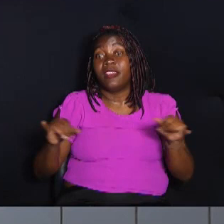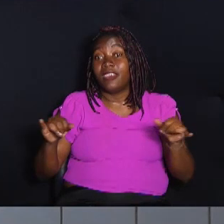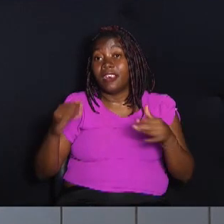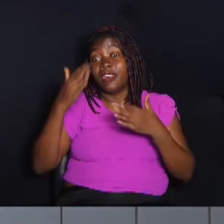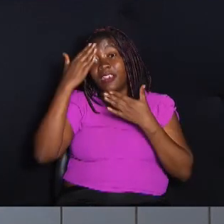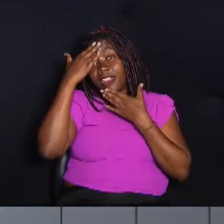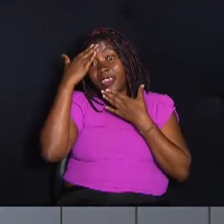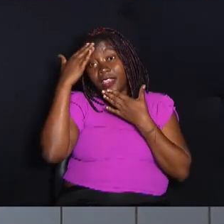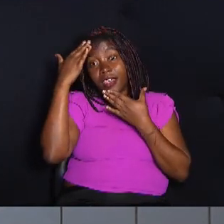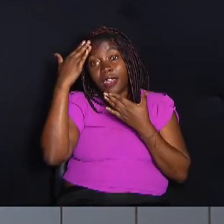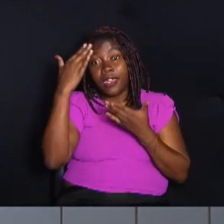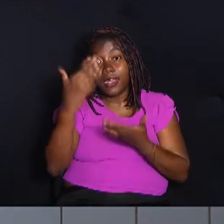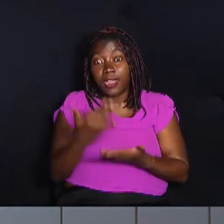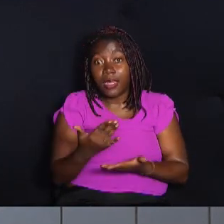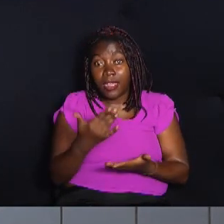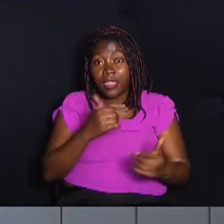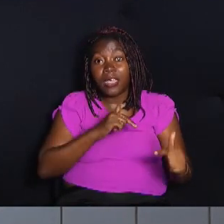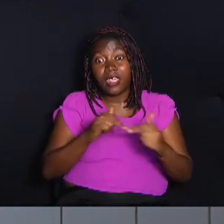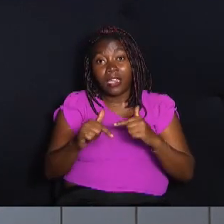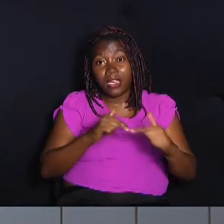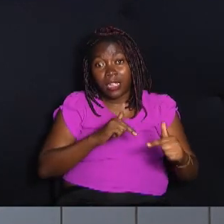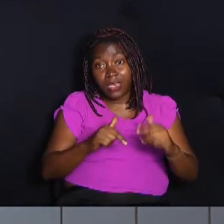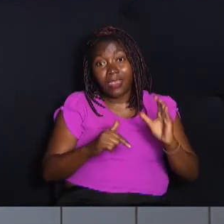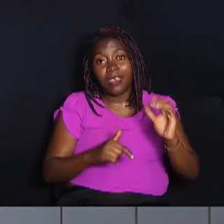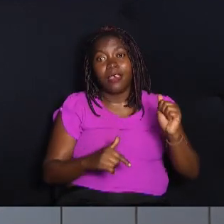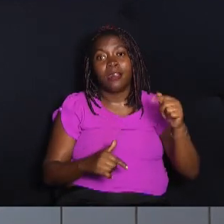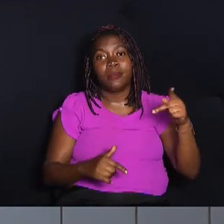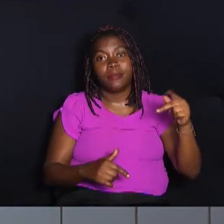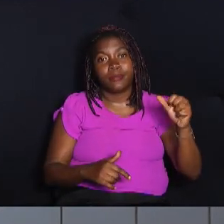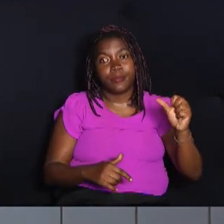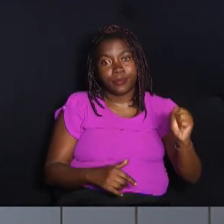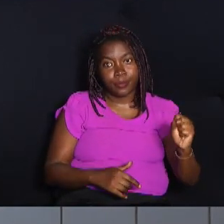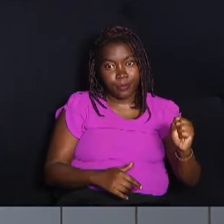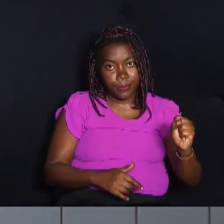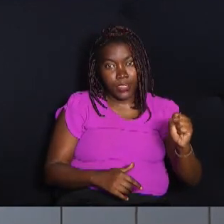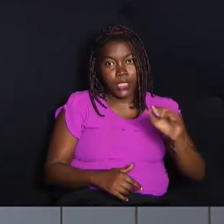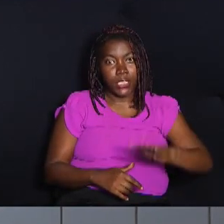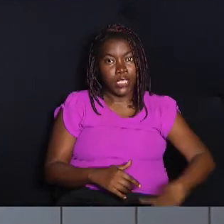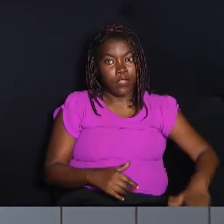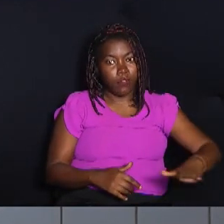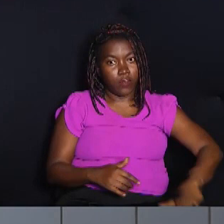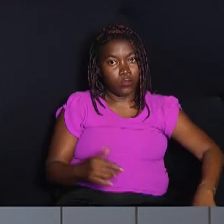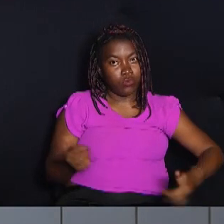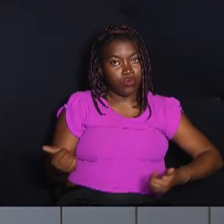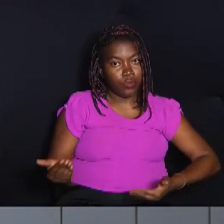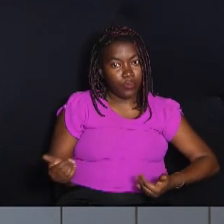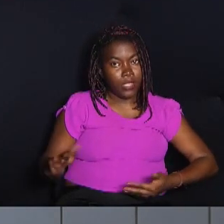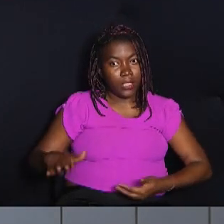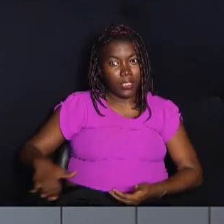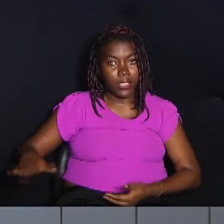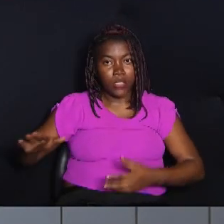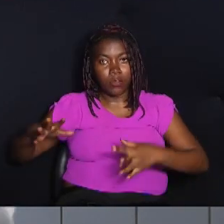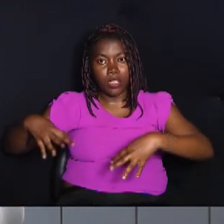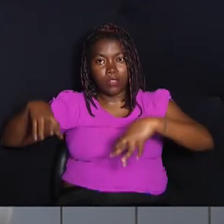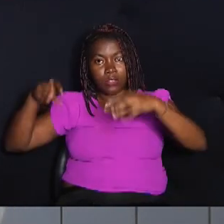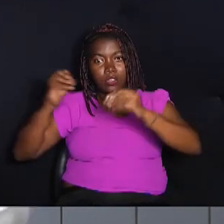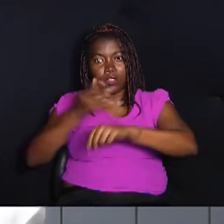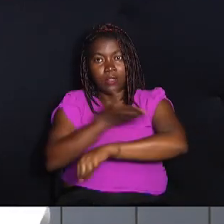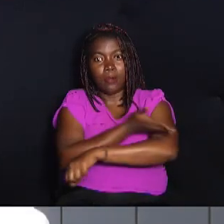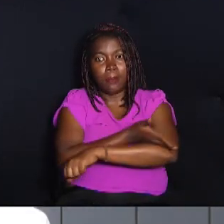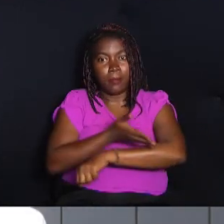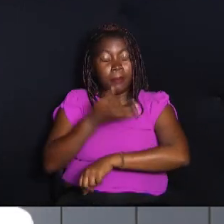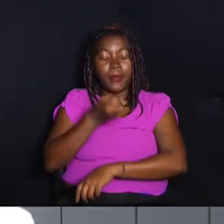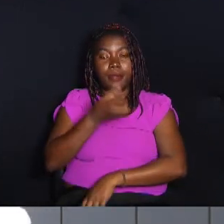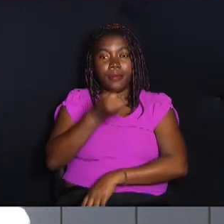gratidão aos trabalhadores do CAPS. O CAPS Infanto Juvenil, ali no Castelo Branco, me atendeu